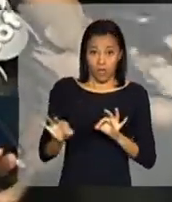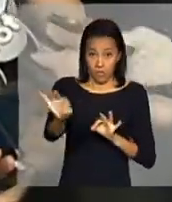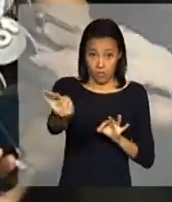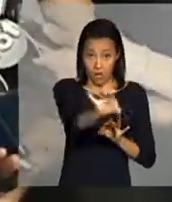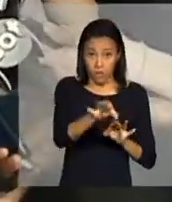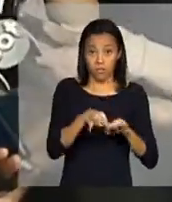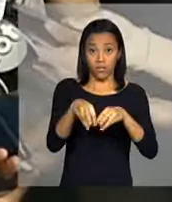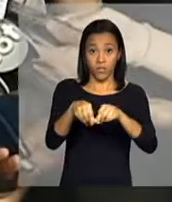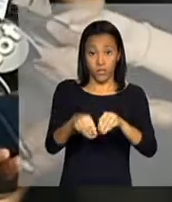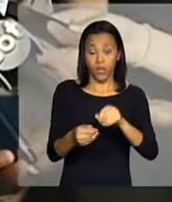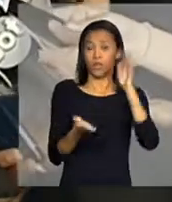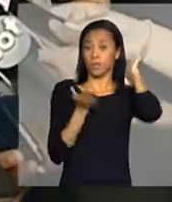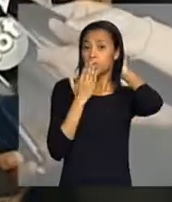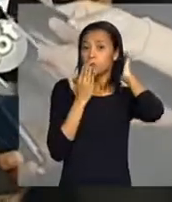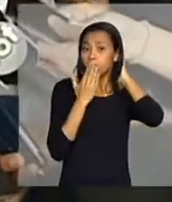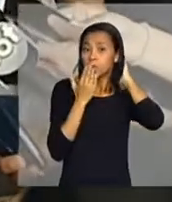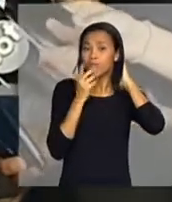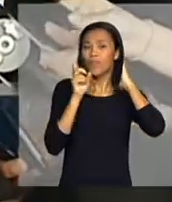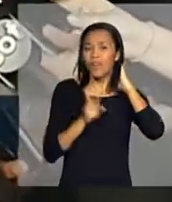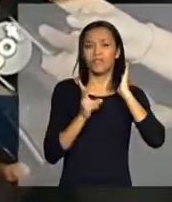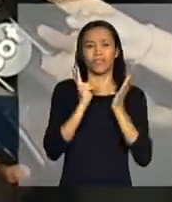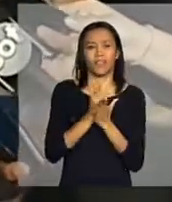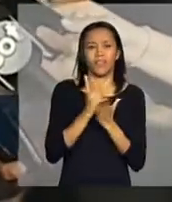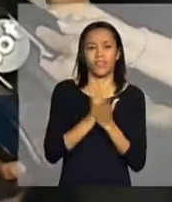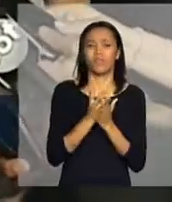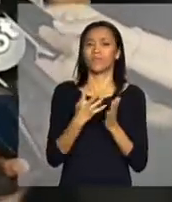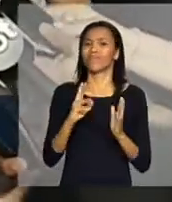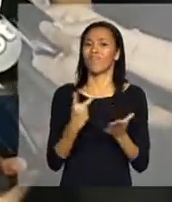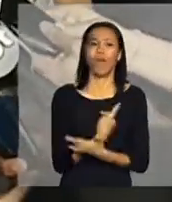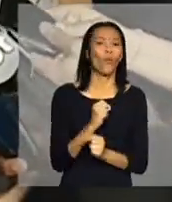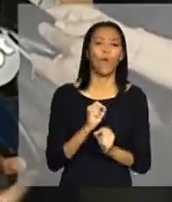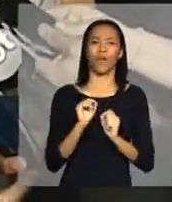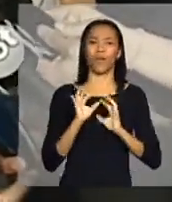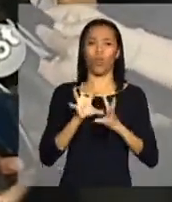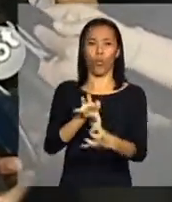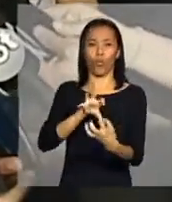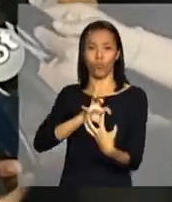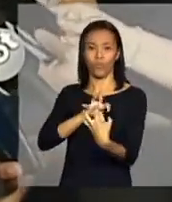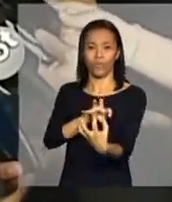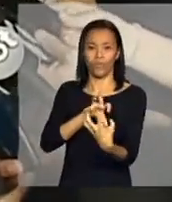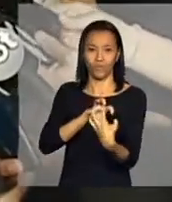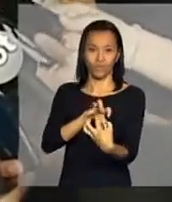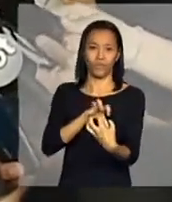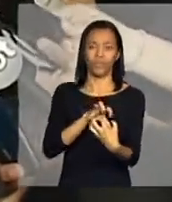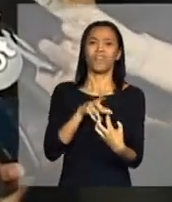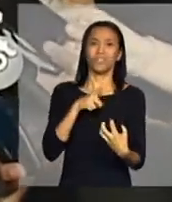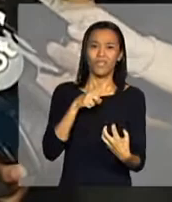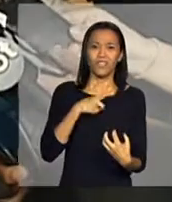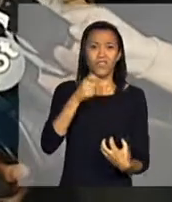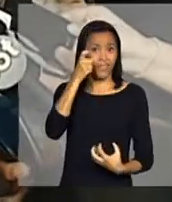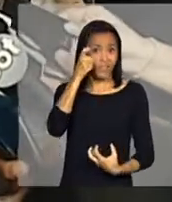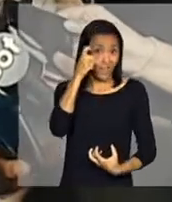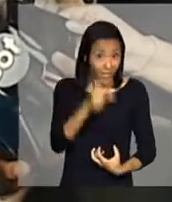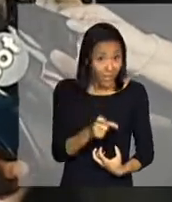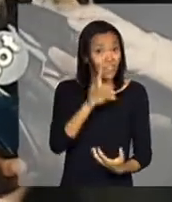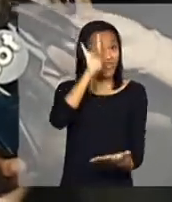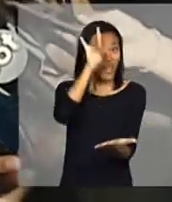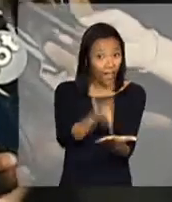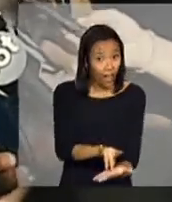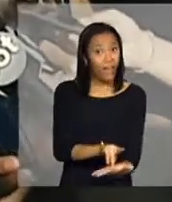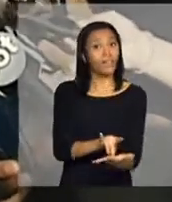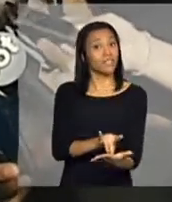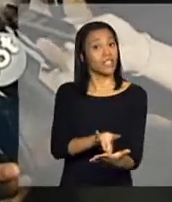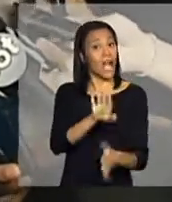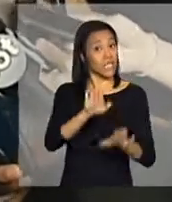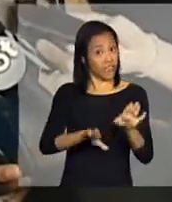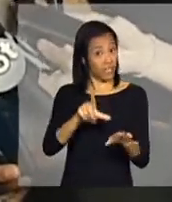ela é marcada por conflitos, né? Conflitos que muitas vezes envolvem interesses legítimos de vários envolvidos. Às